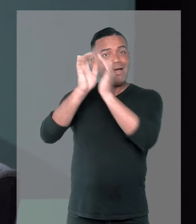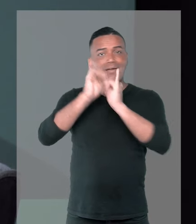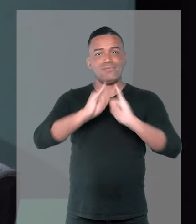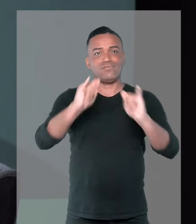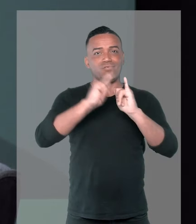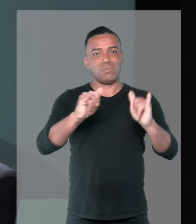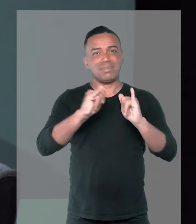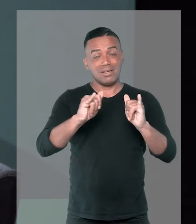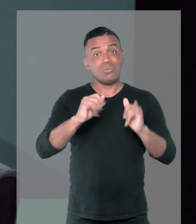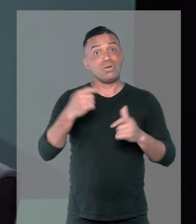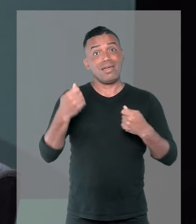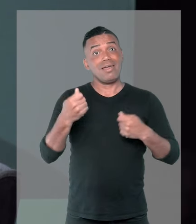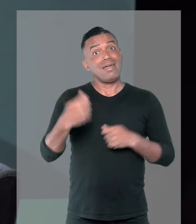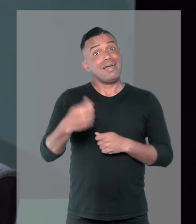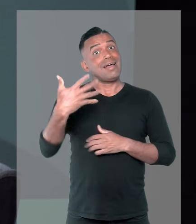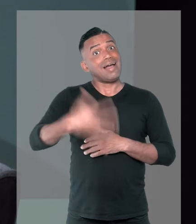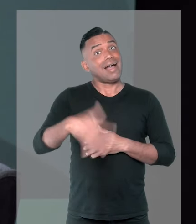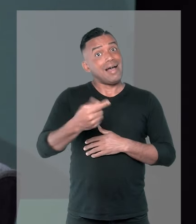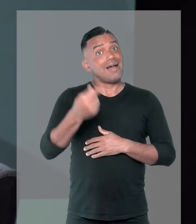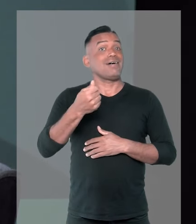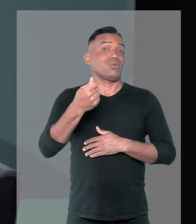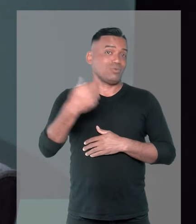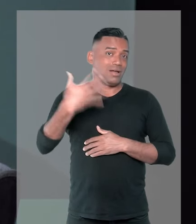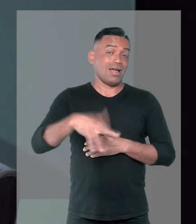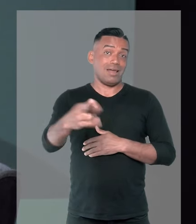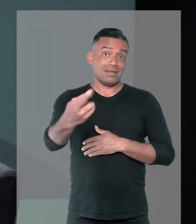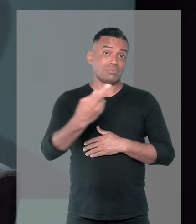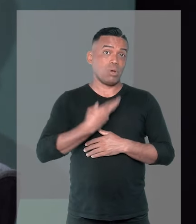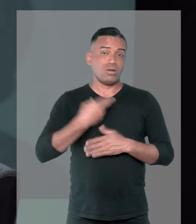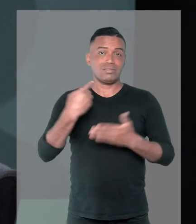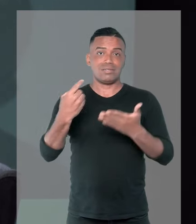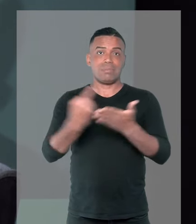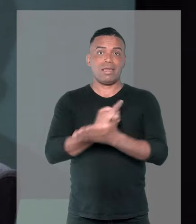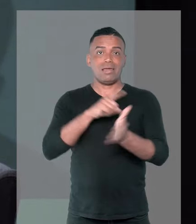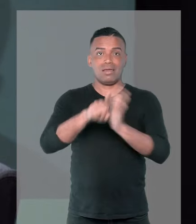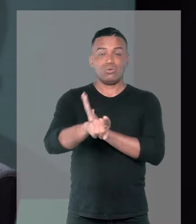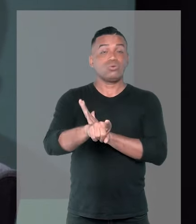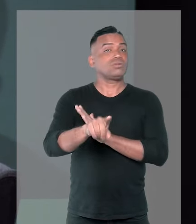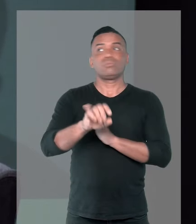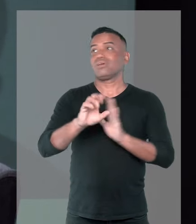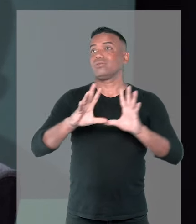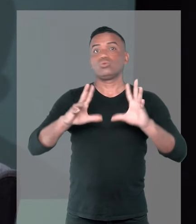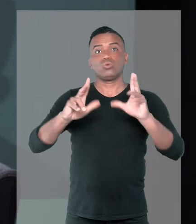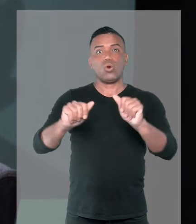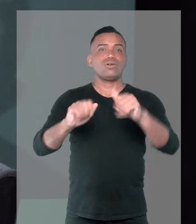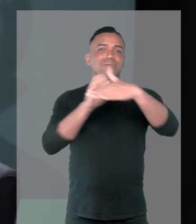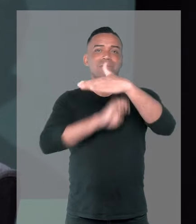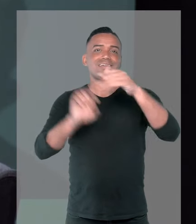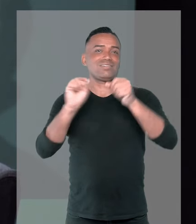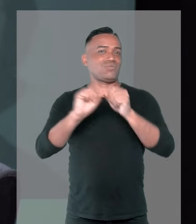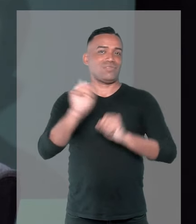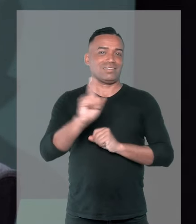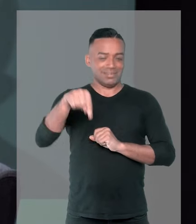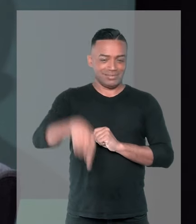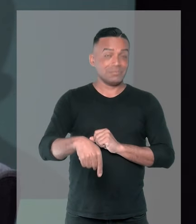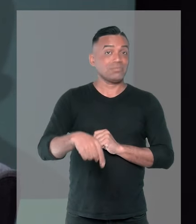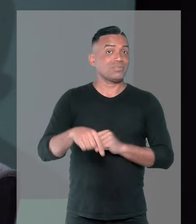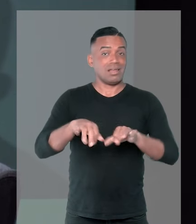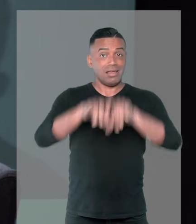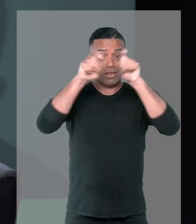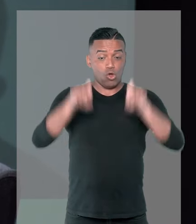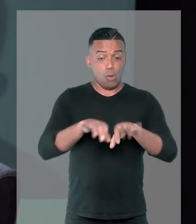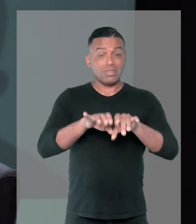realidade Aquilo é muito caro e a resposta à pergunta por que nenhuma Startup fez isso aqui é porque a capacidade computacional